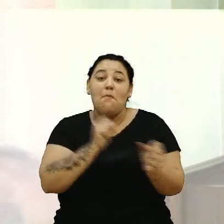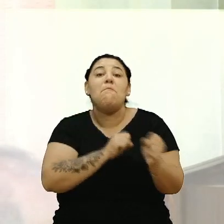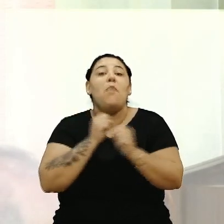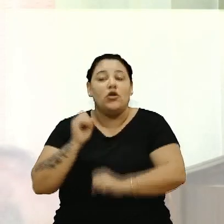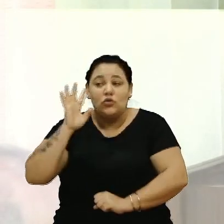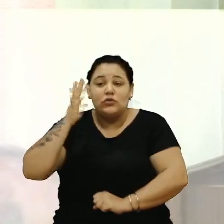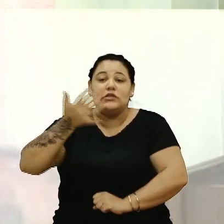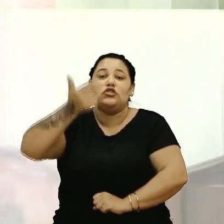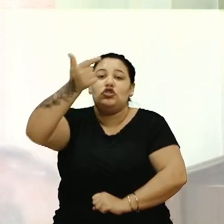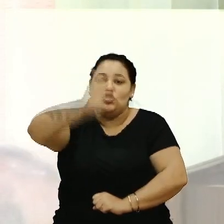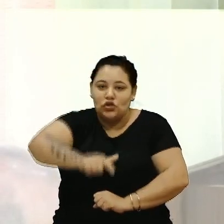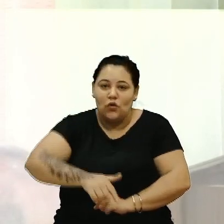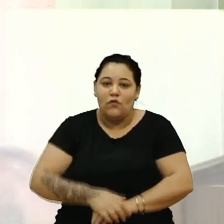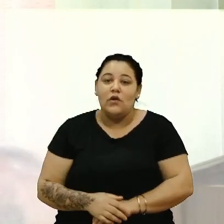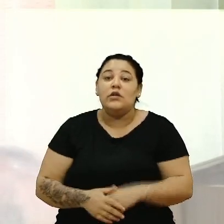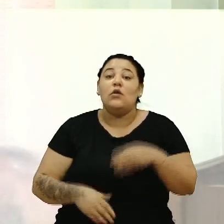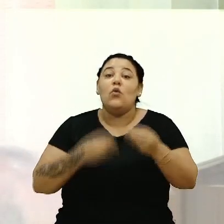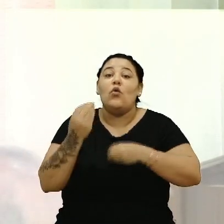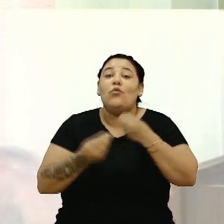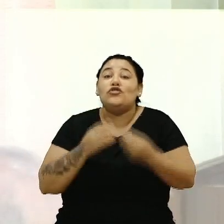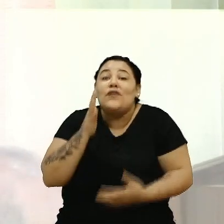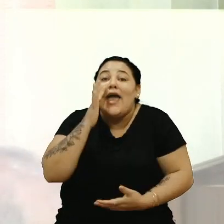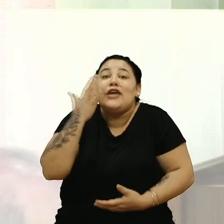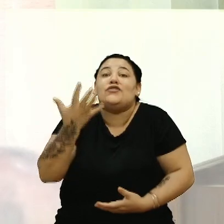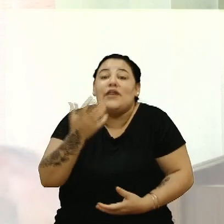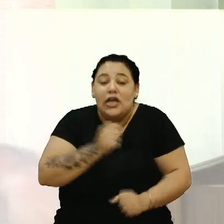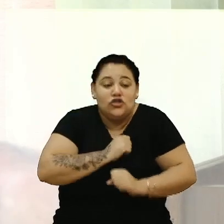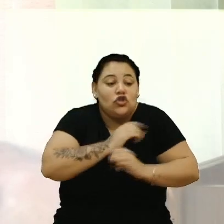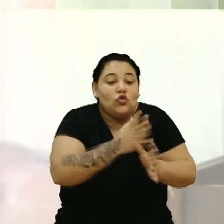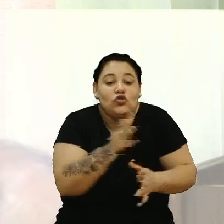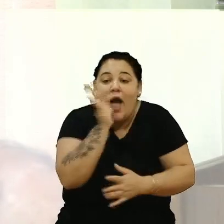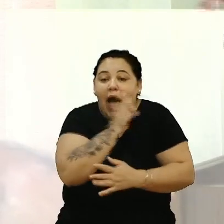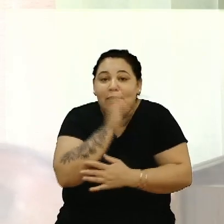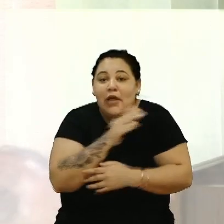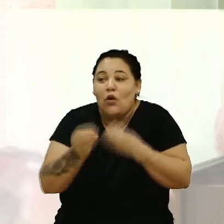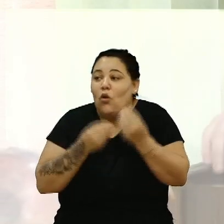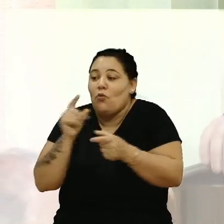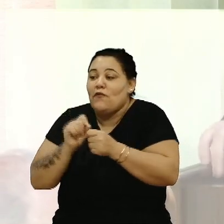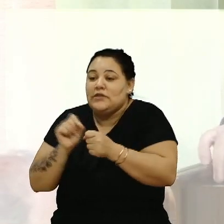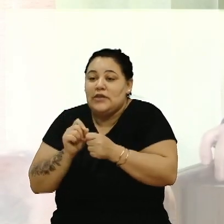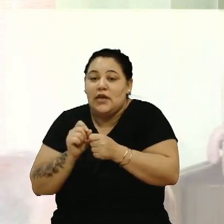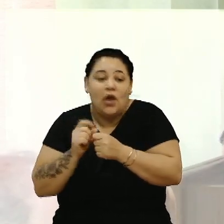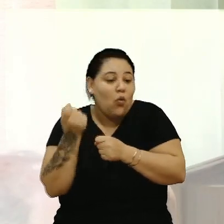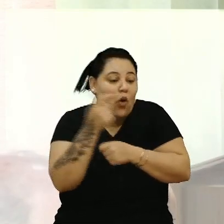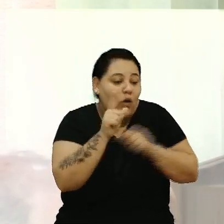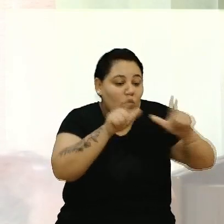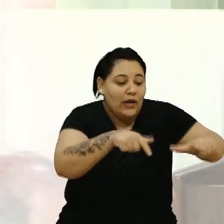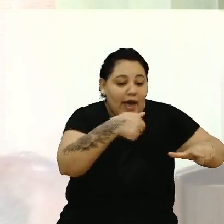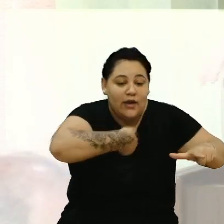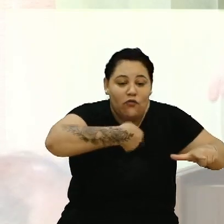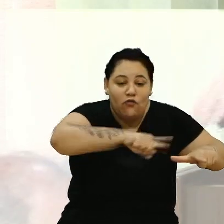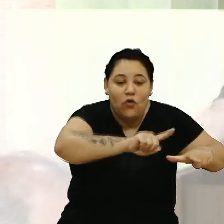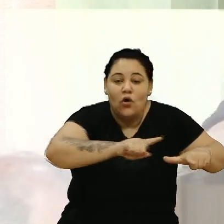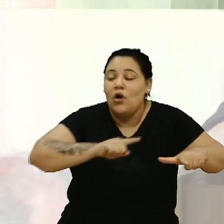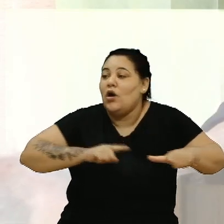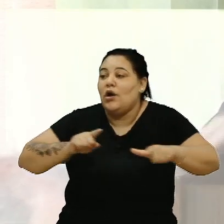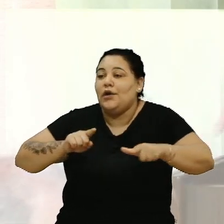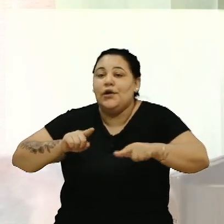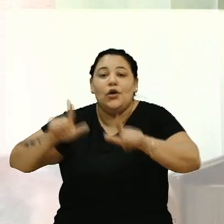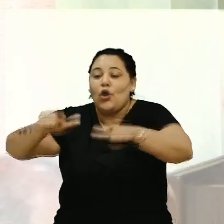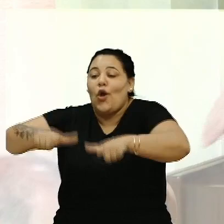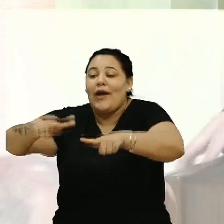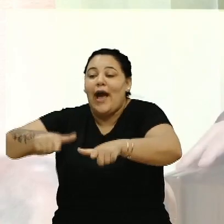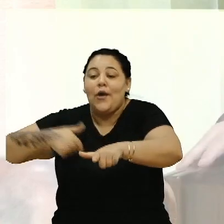nós vamos agir frente, né, imediatamente a esses eventos, onde se deslocar, onde estão os abrigos, né,